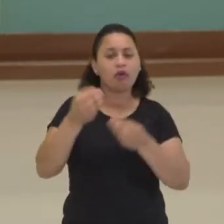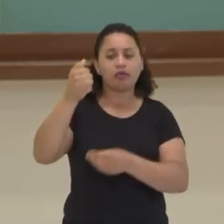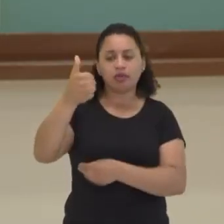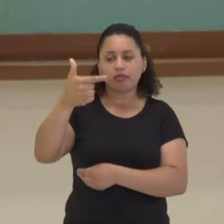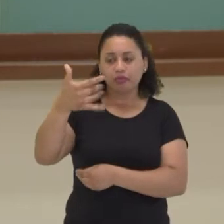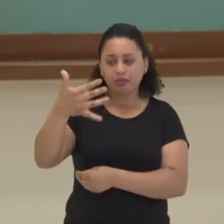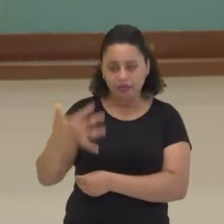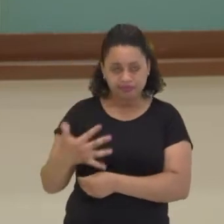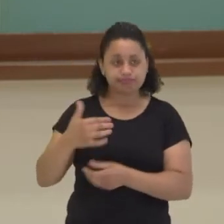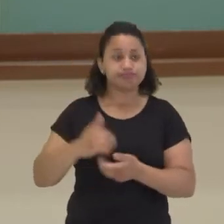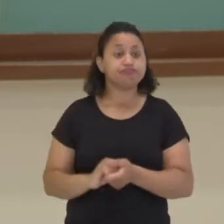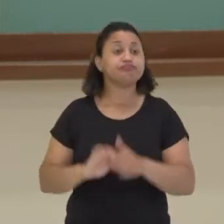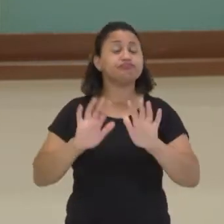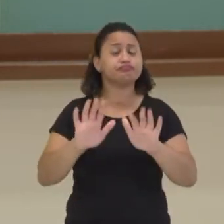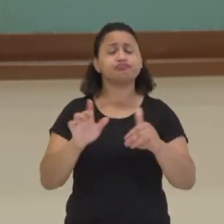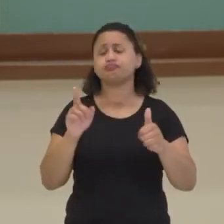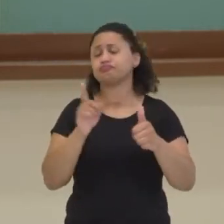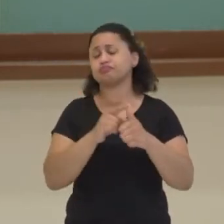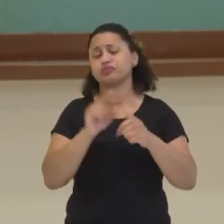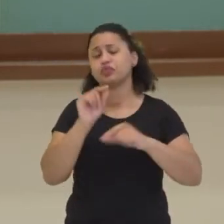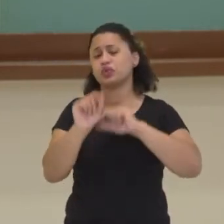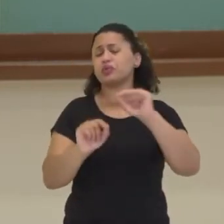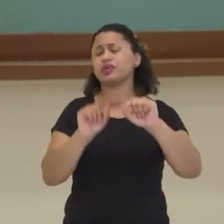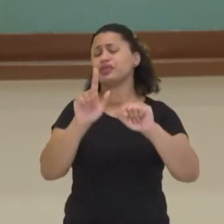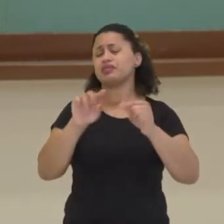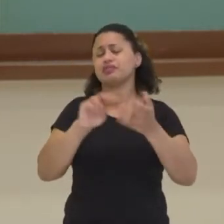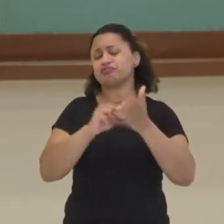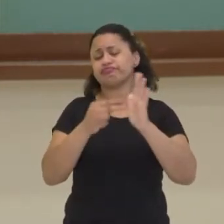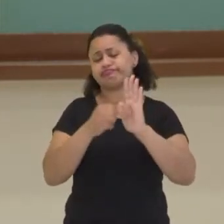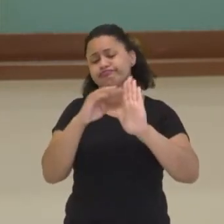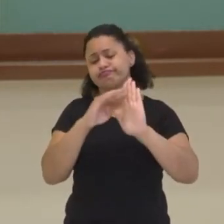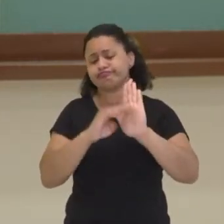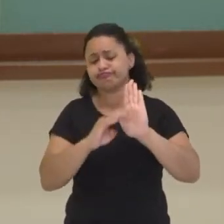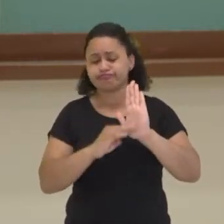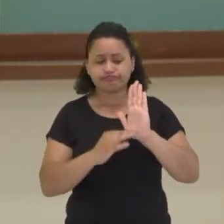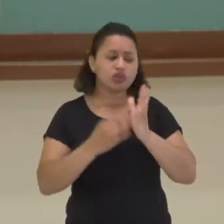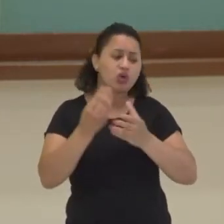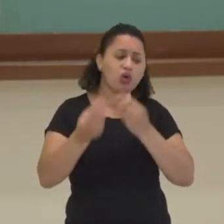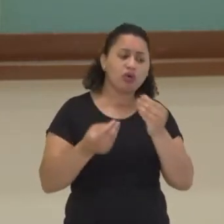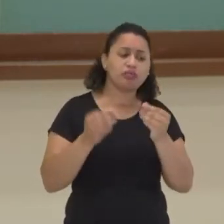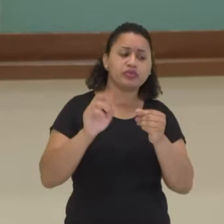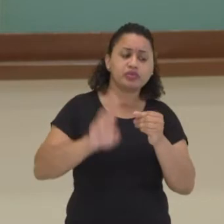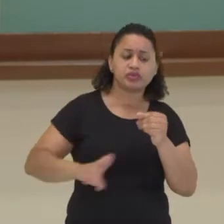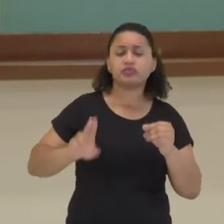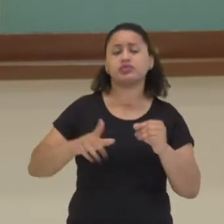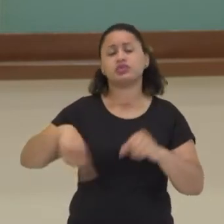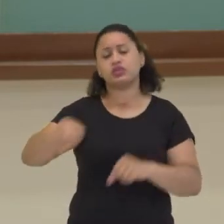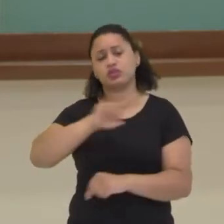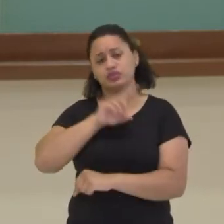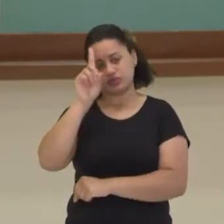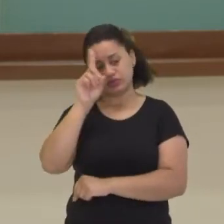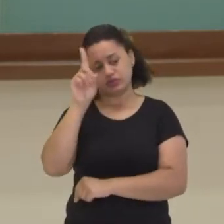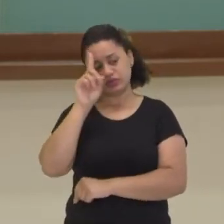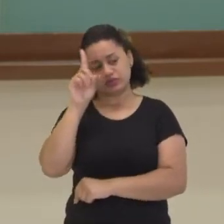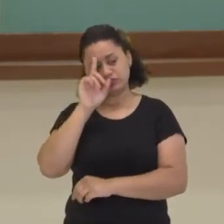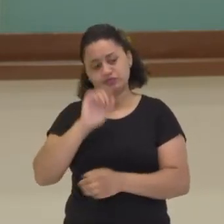então ver o que é esse princípio, como que a gente aplica esse princípio aí no nosso cotidiano.